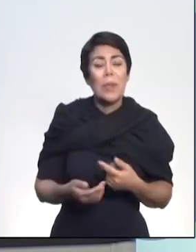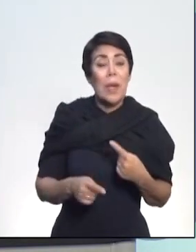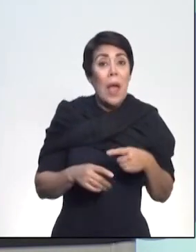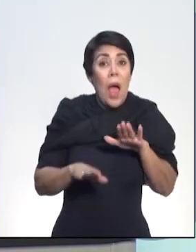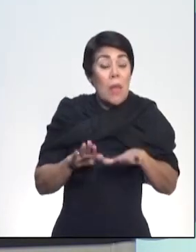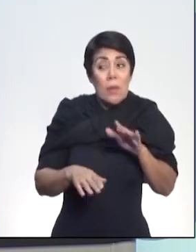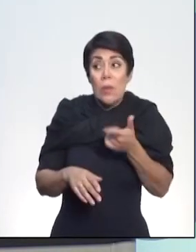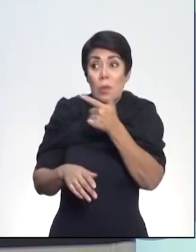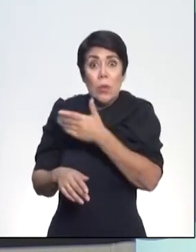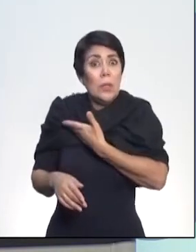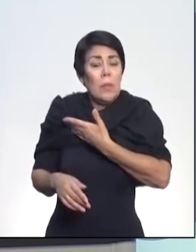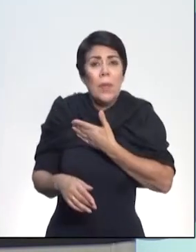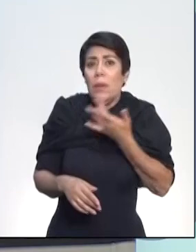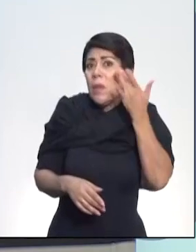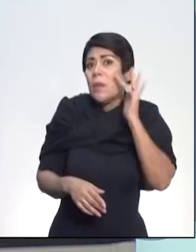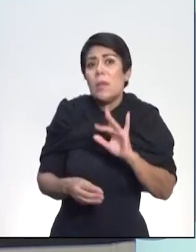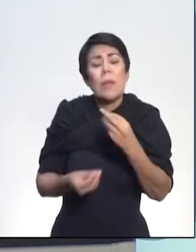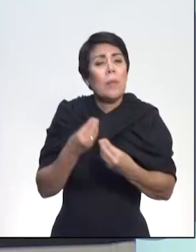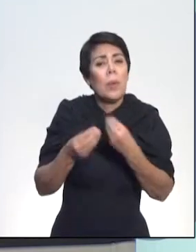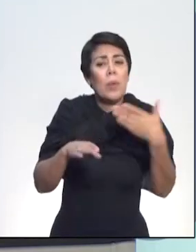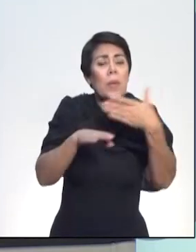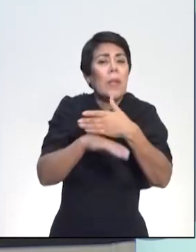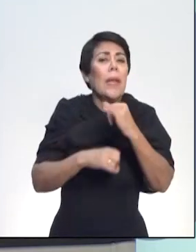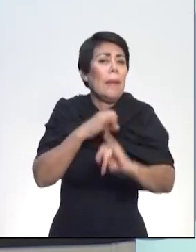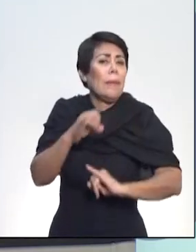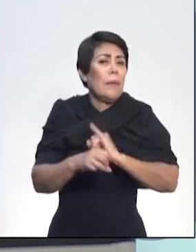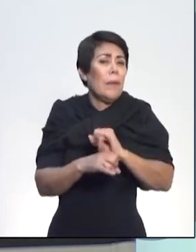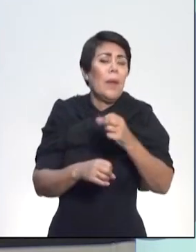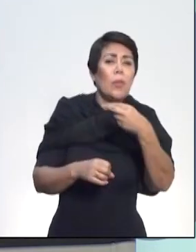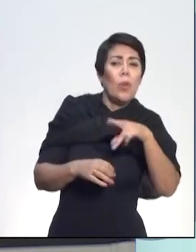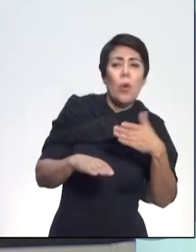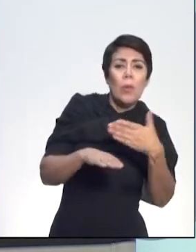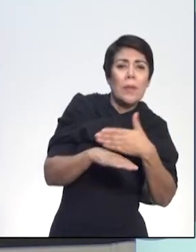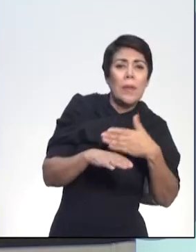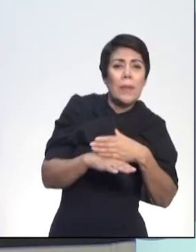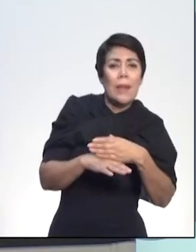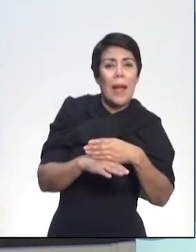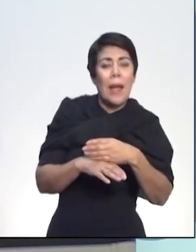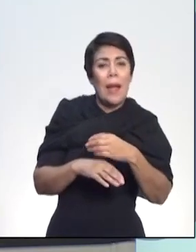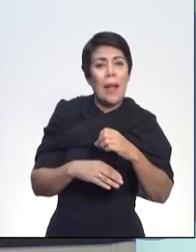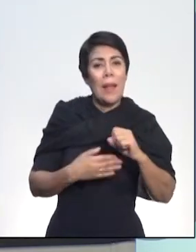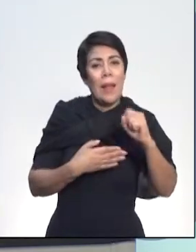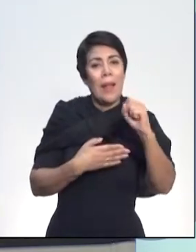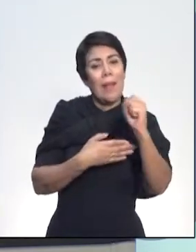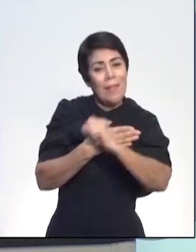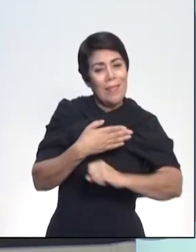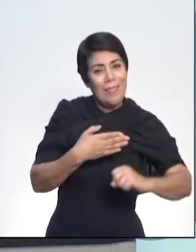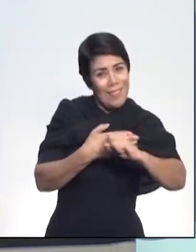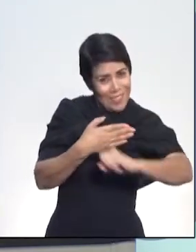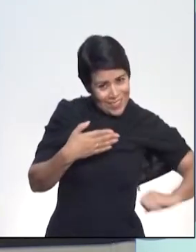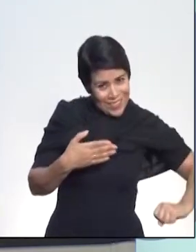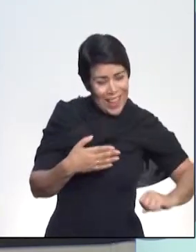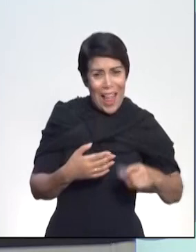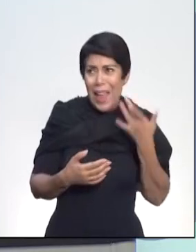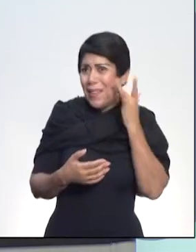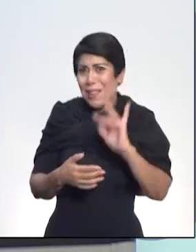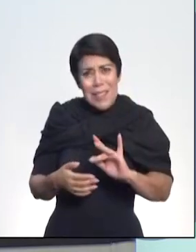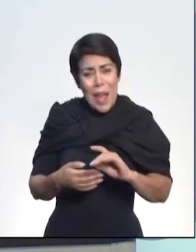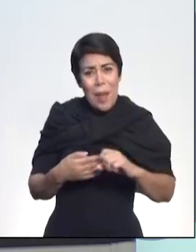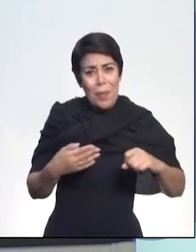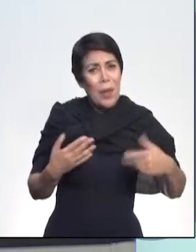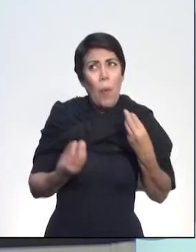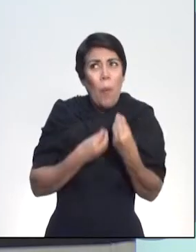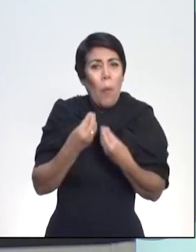não consegue acessar o centro de mídias. Aí você vai lá e orienta o colega, né,